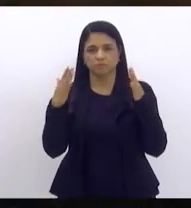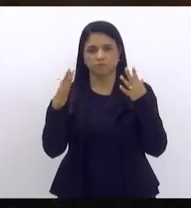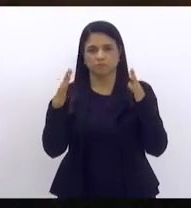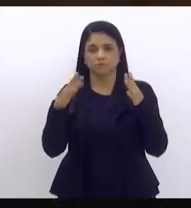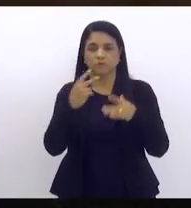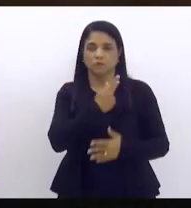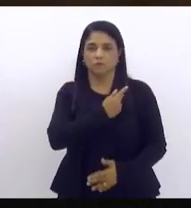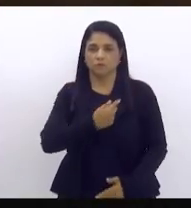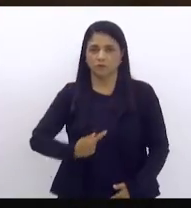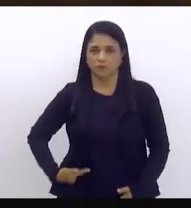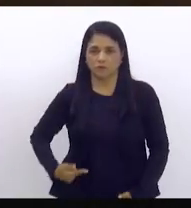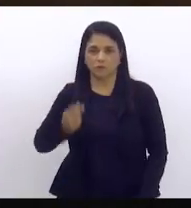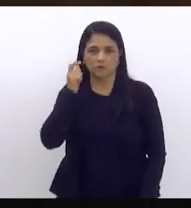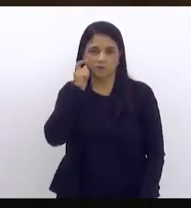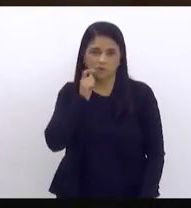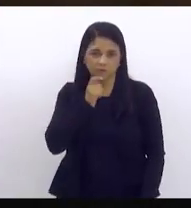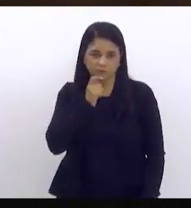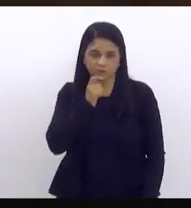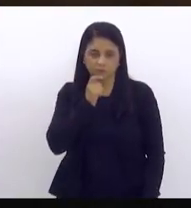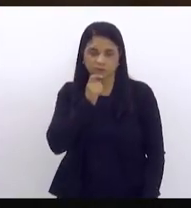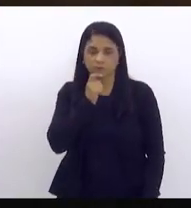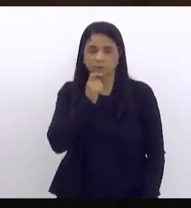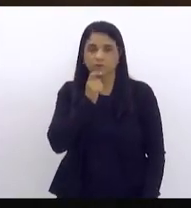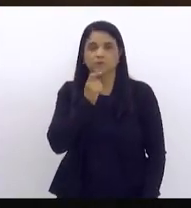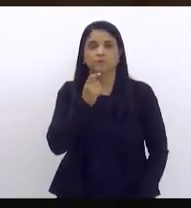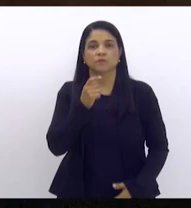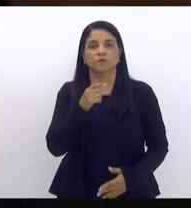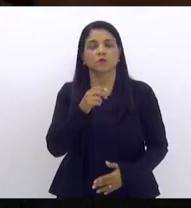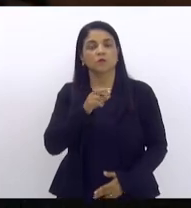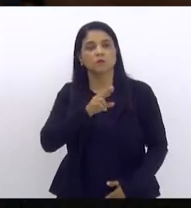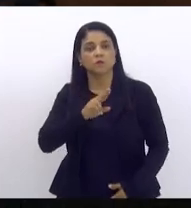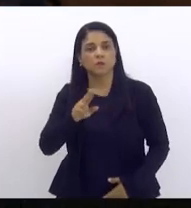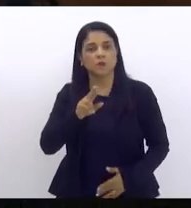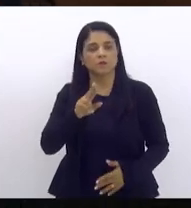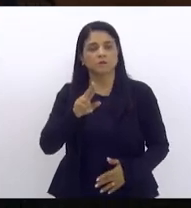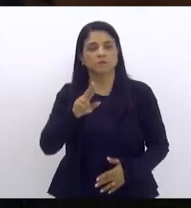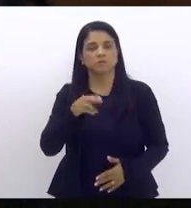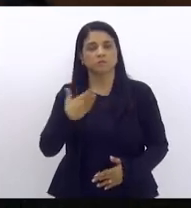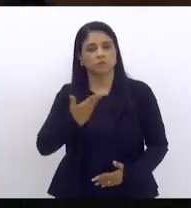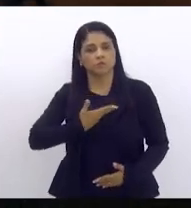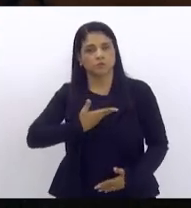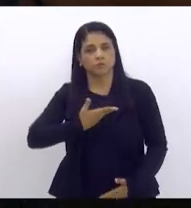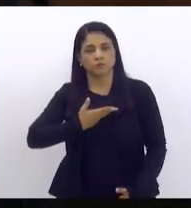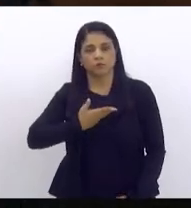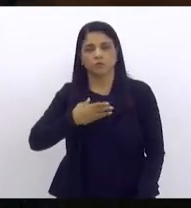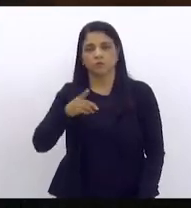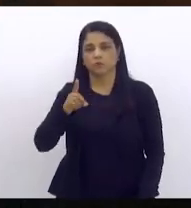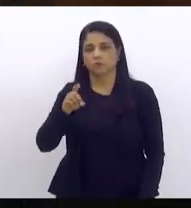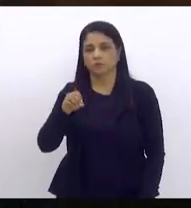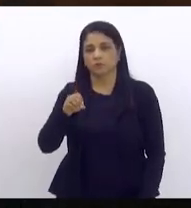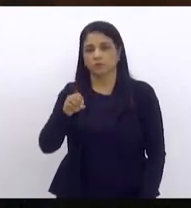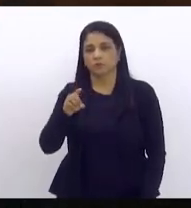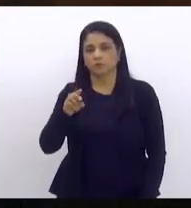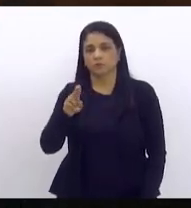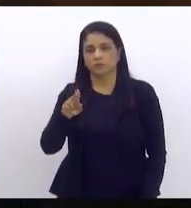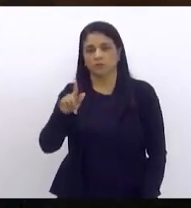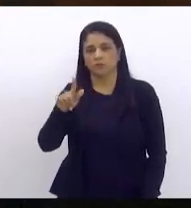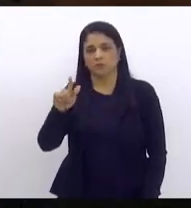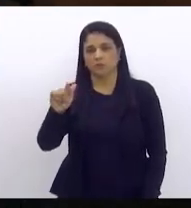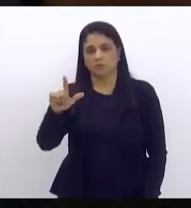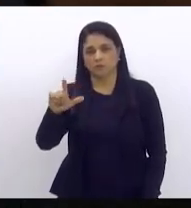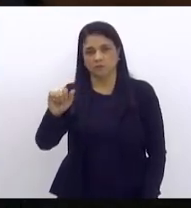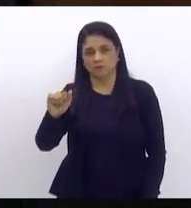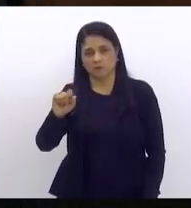o governador Cláudio Castro pela nomeação do nosso querido colega Douglas Ruas como novo secretário